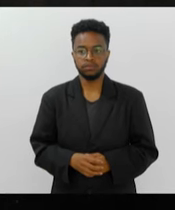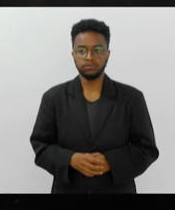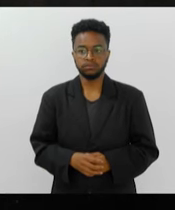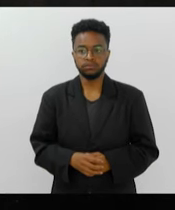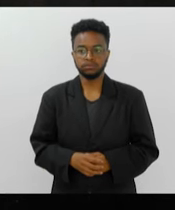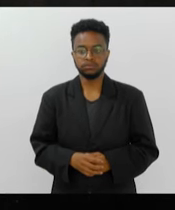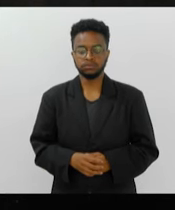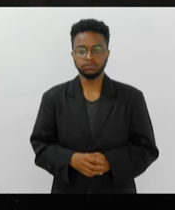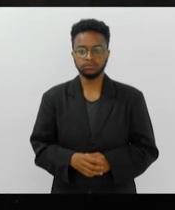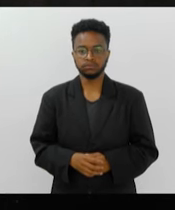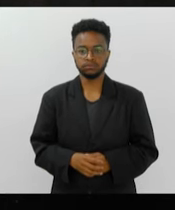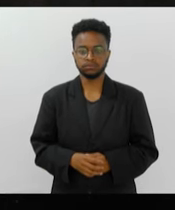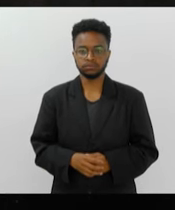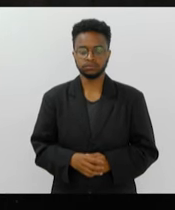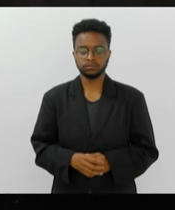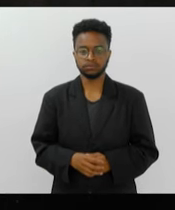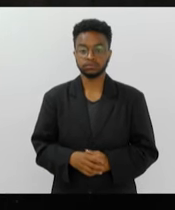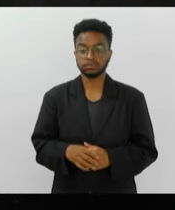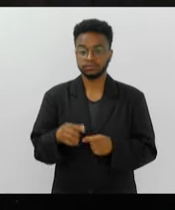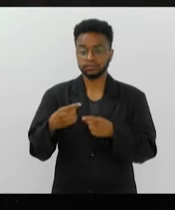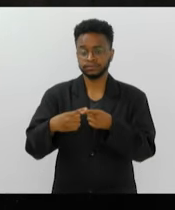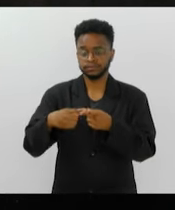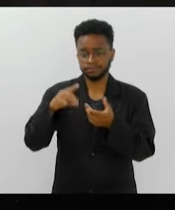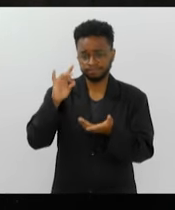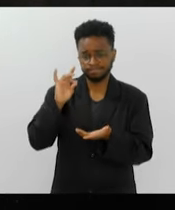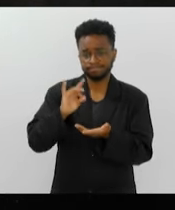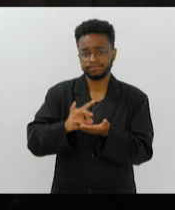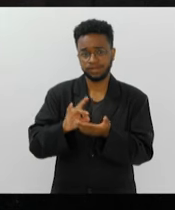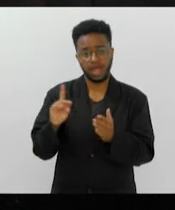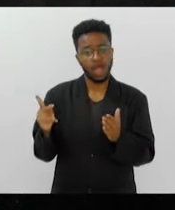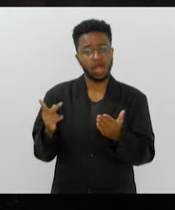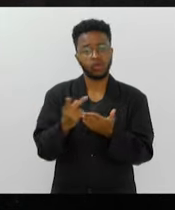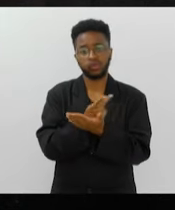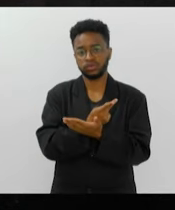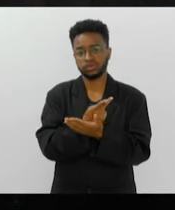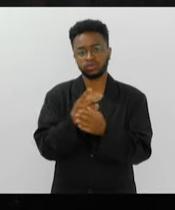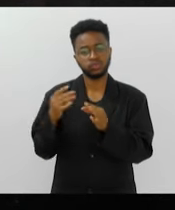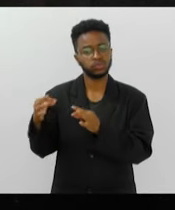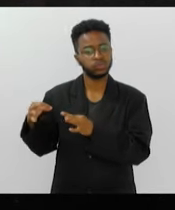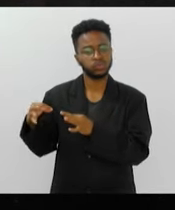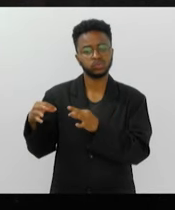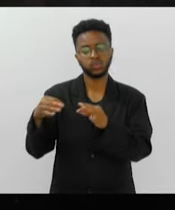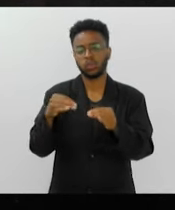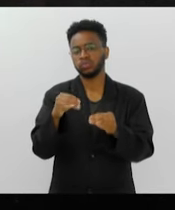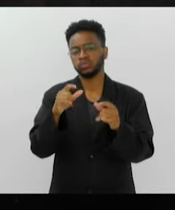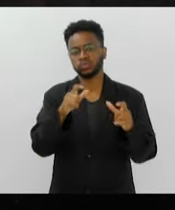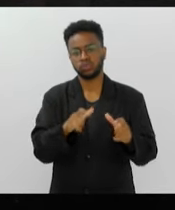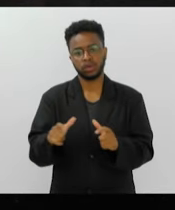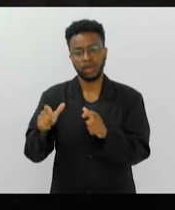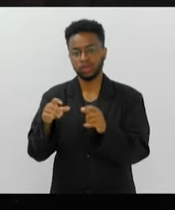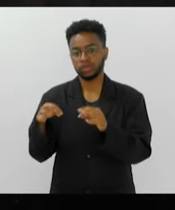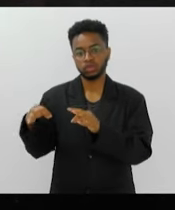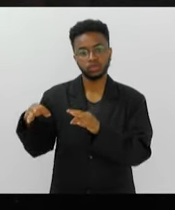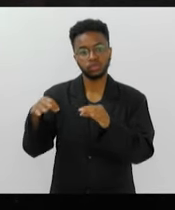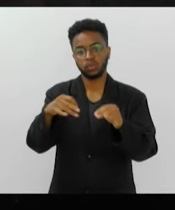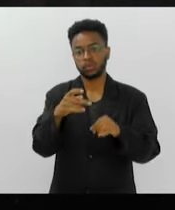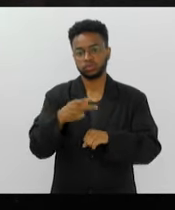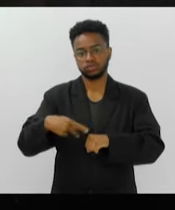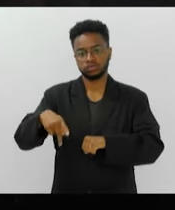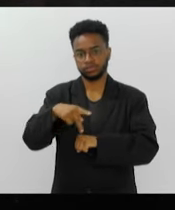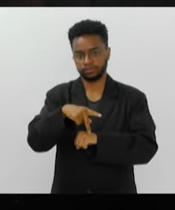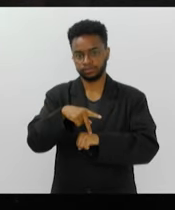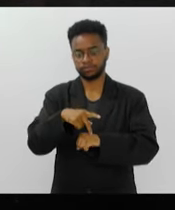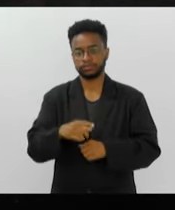Definitivamente a ocorrer em todos os campos de todos os países do